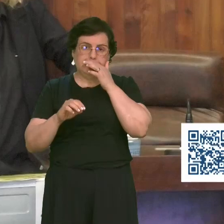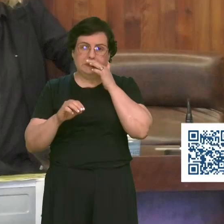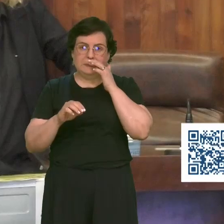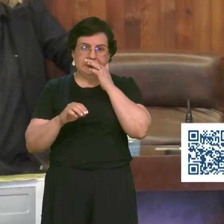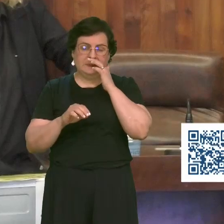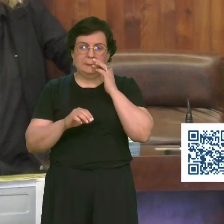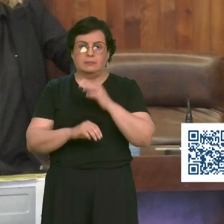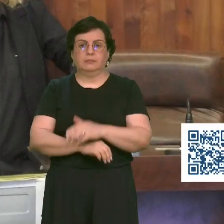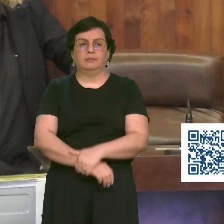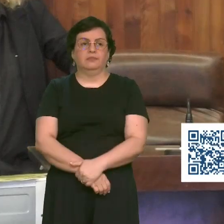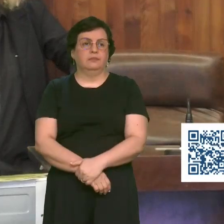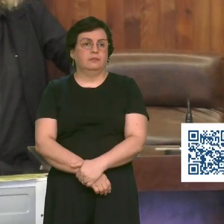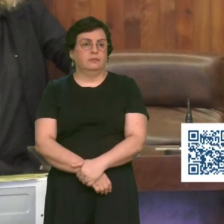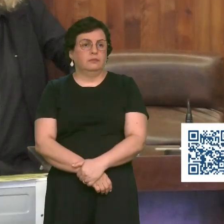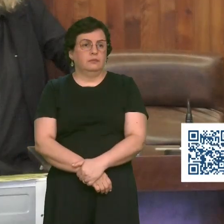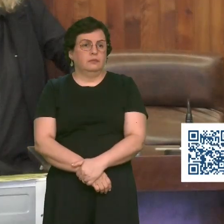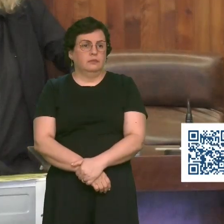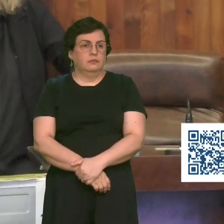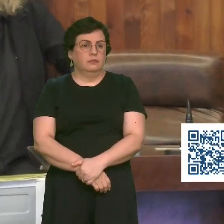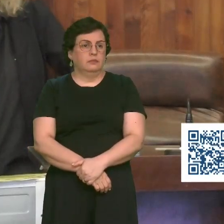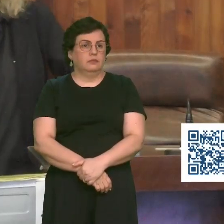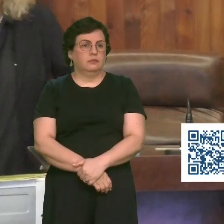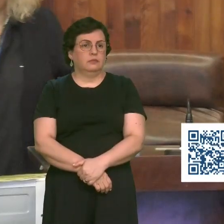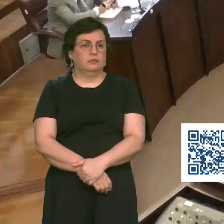por 5 minutos